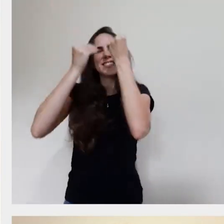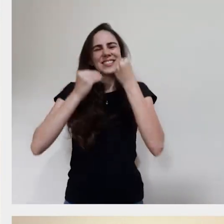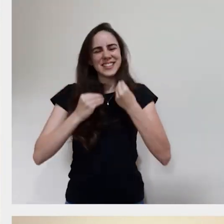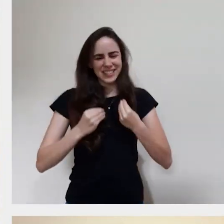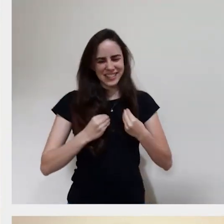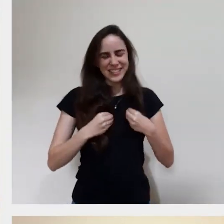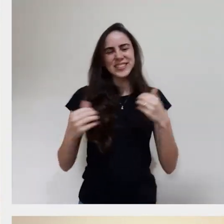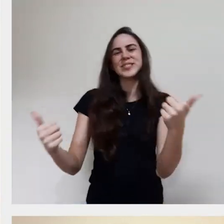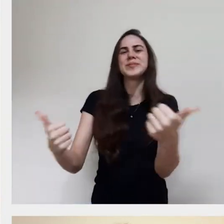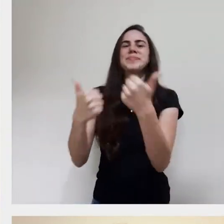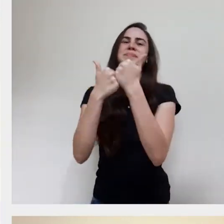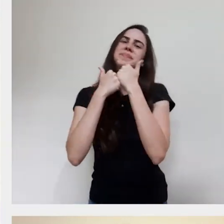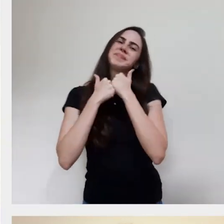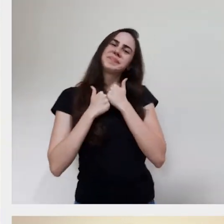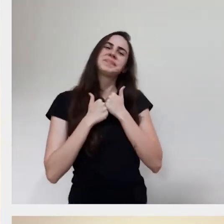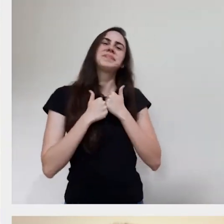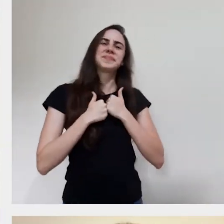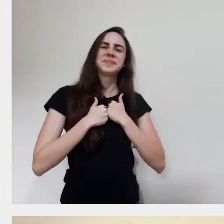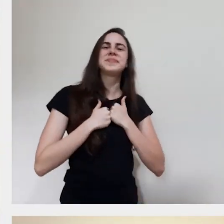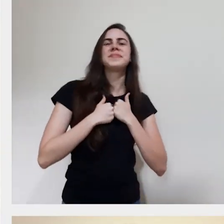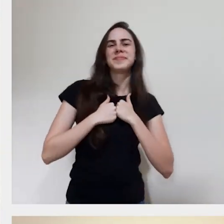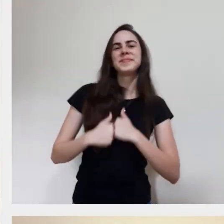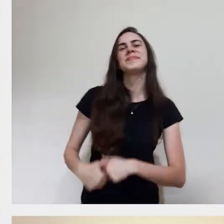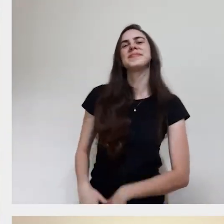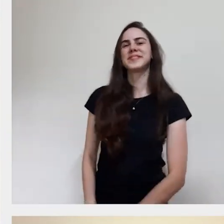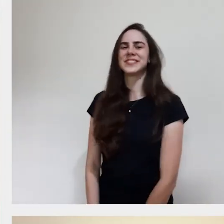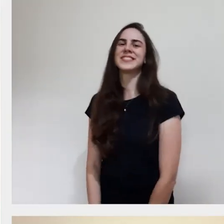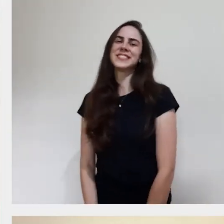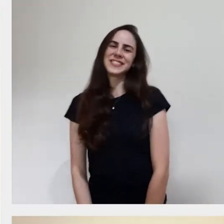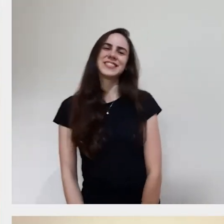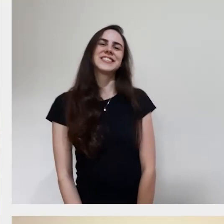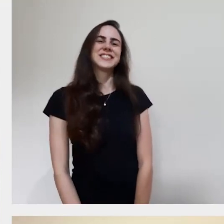nós todos deu.